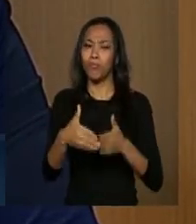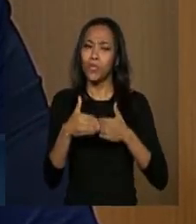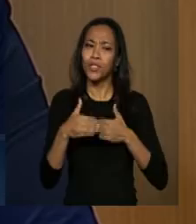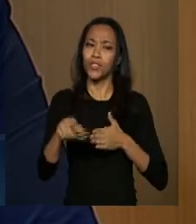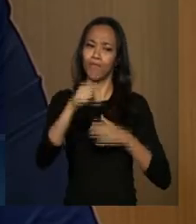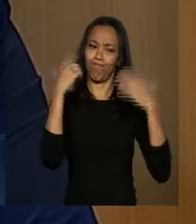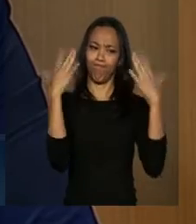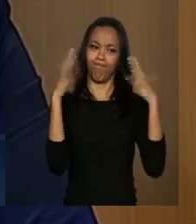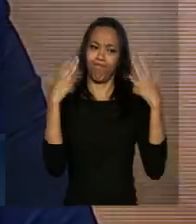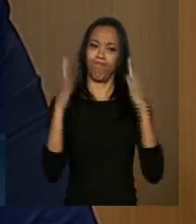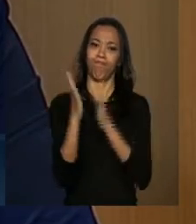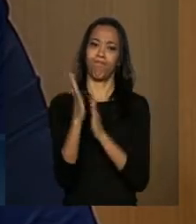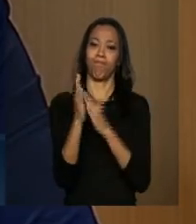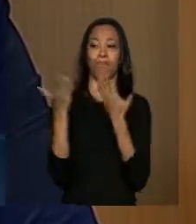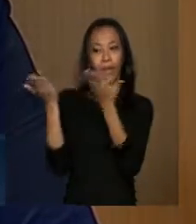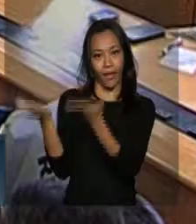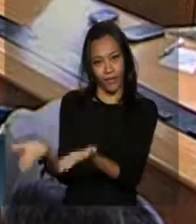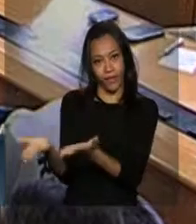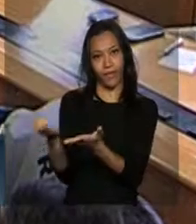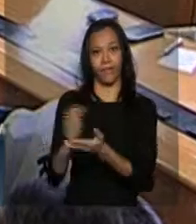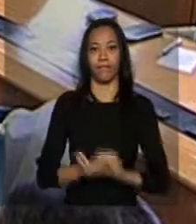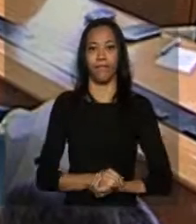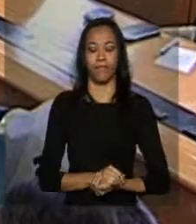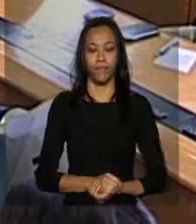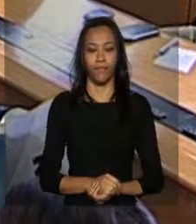palmas para ele, porque ele é demais.